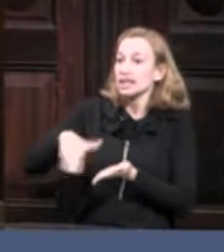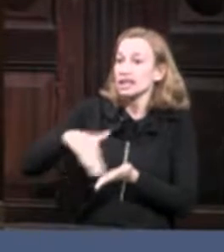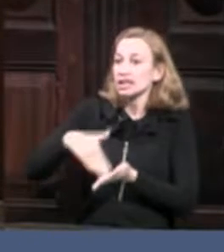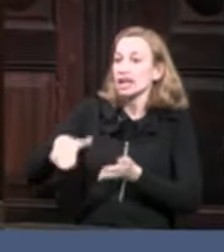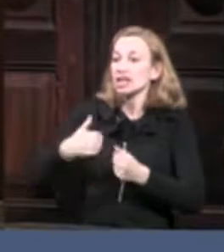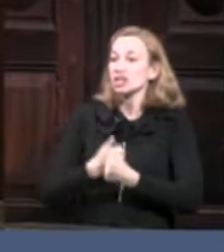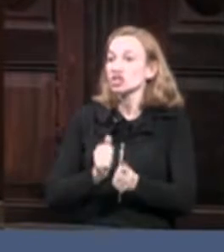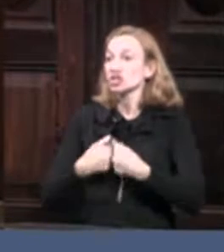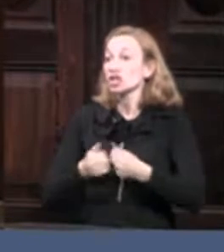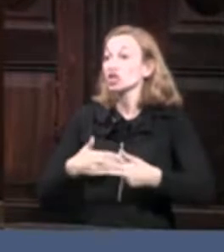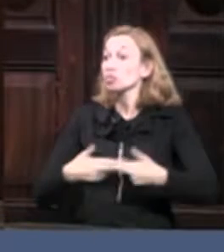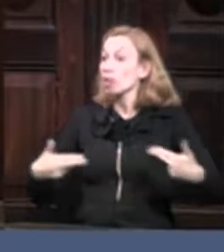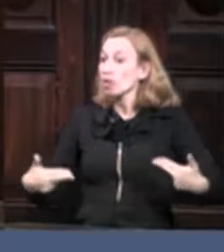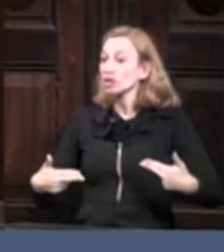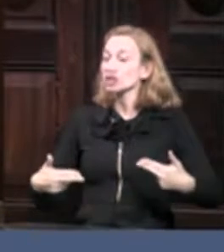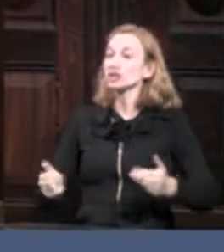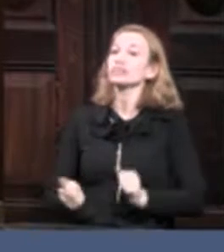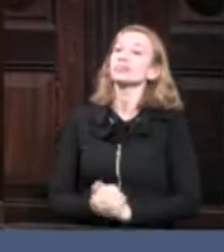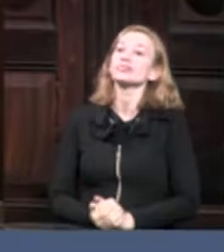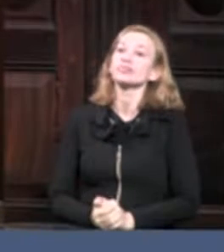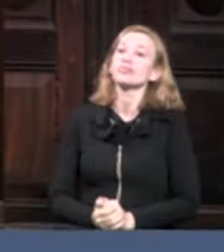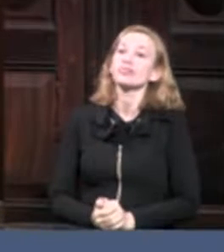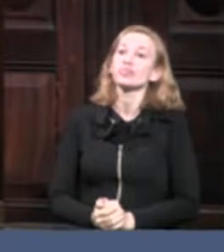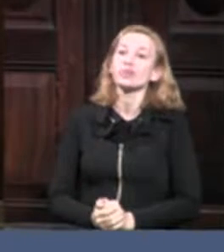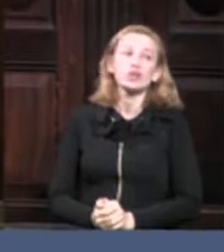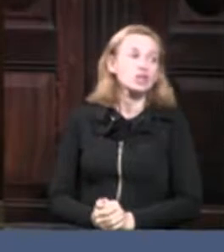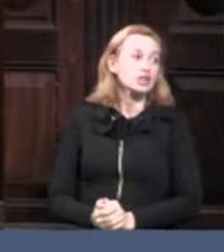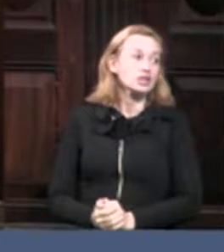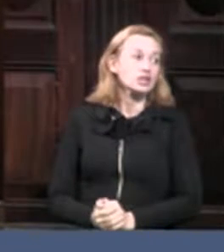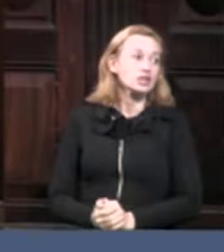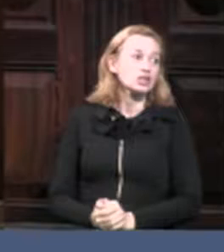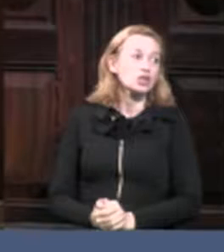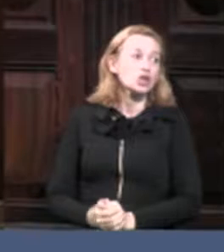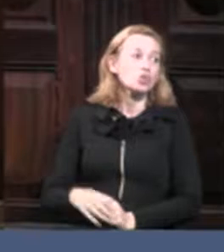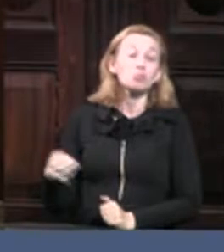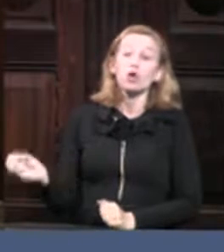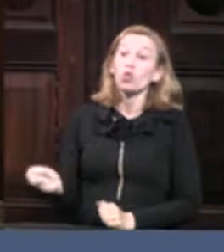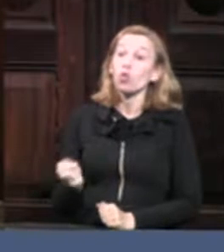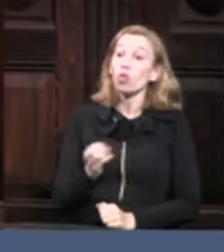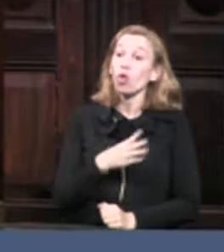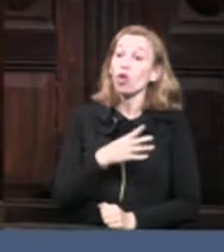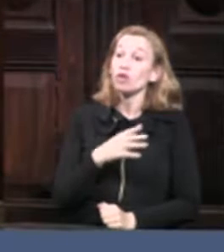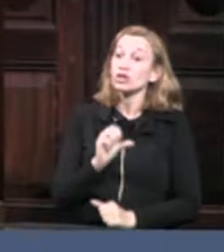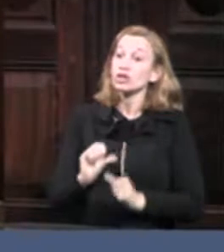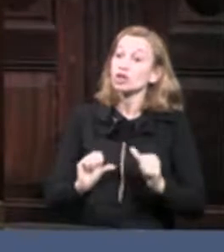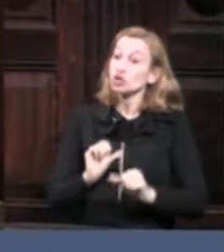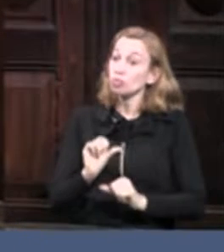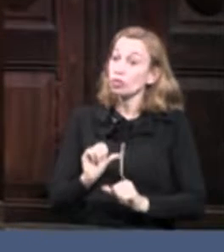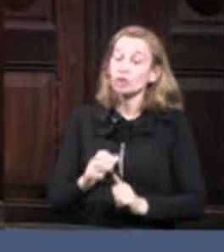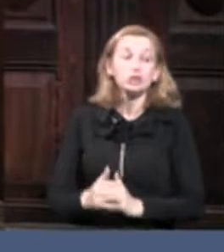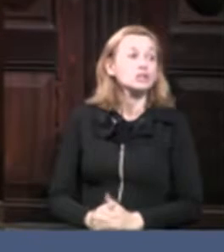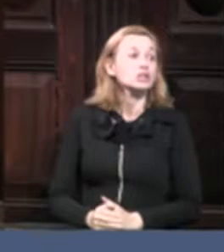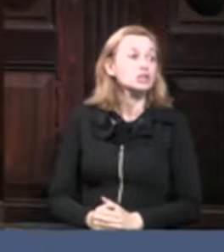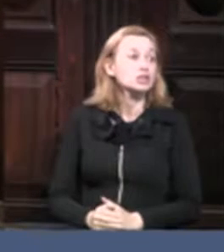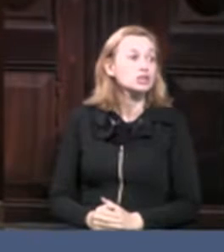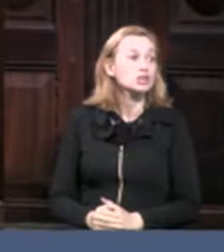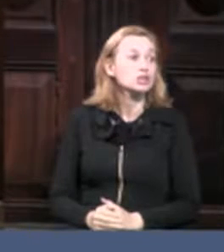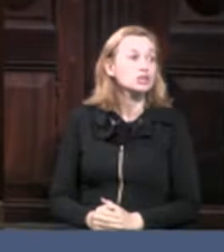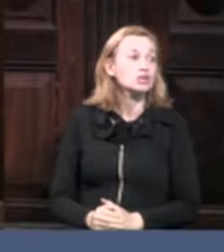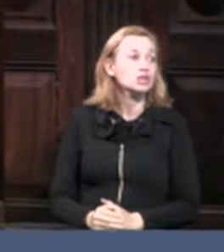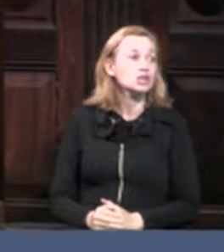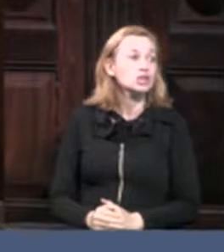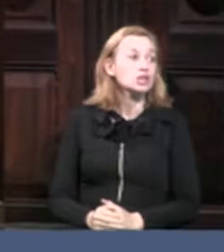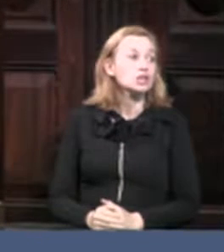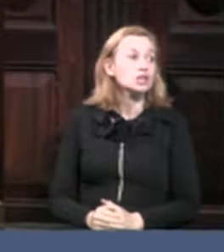Transporte lançou um edital para estabelecer uma nova concessionária a explorar o serviço de barcas,